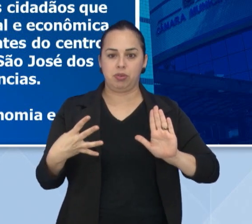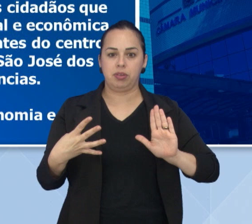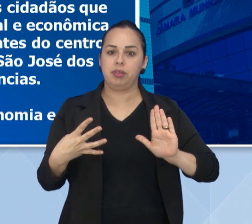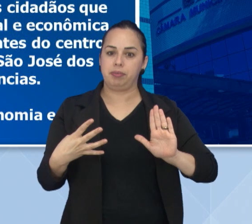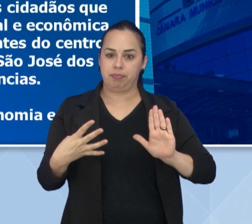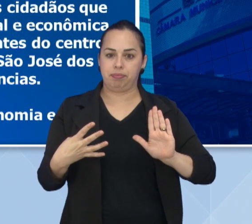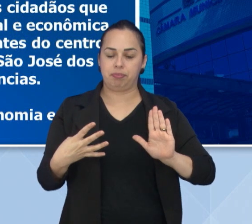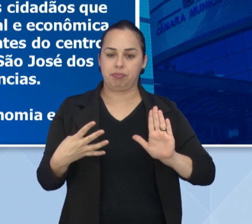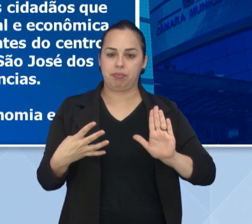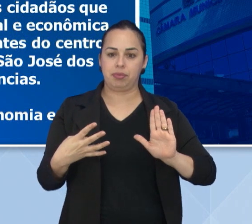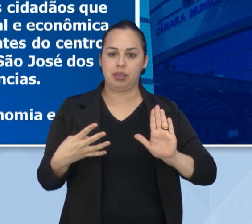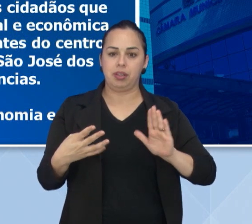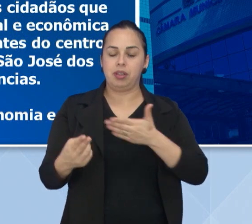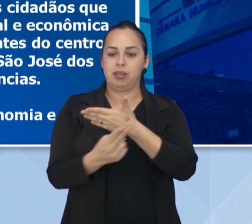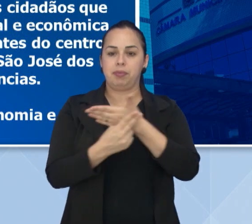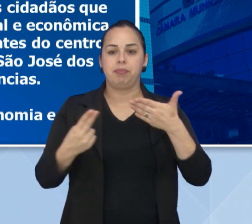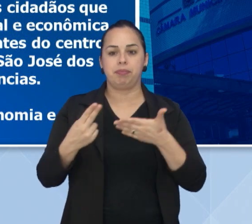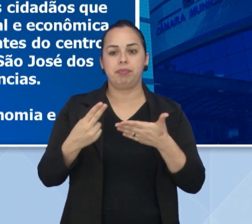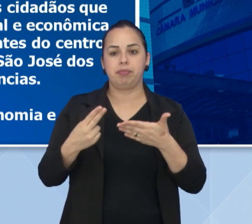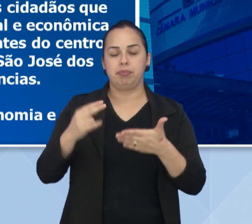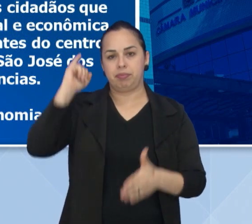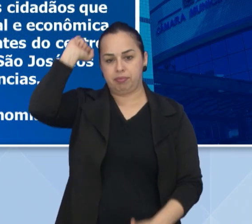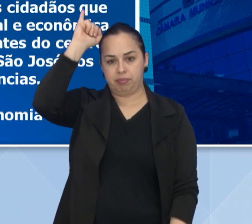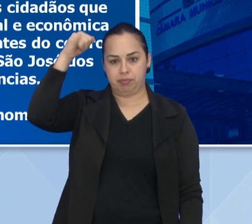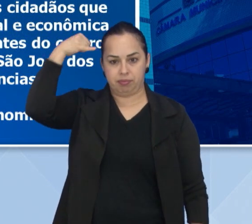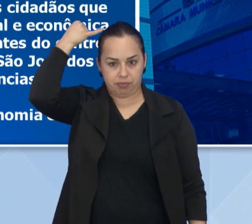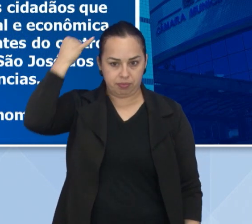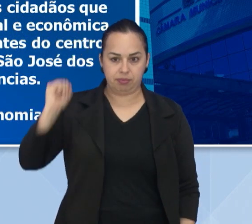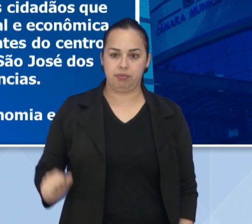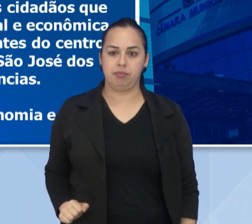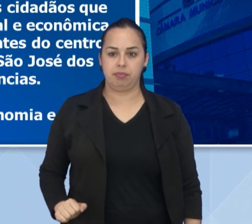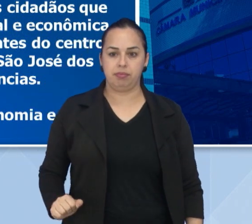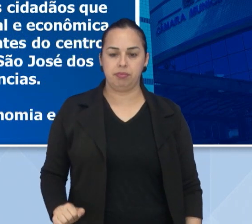162/2024, autoria vereador Dr. José Cláudio.